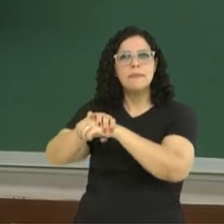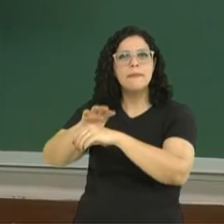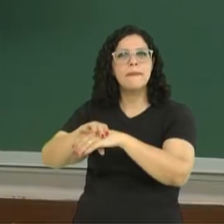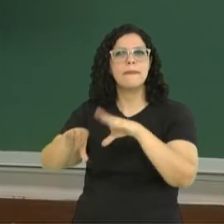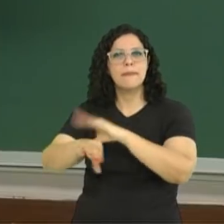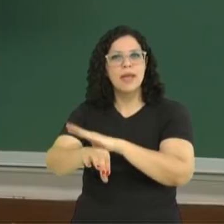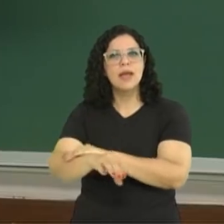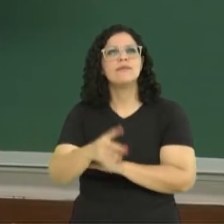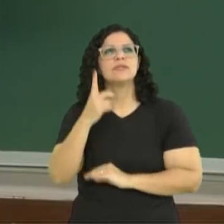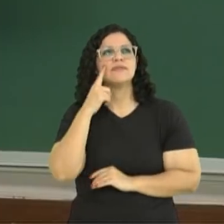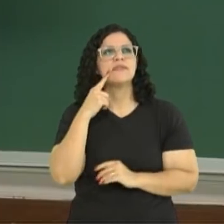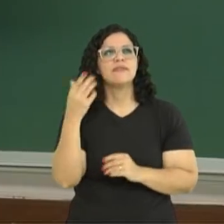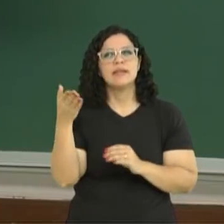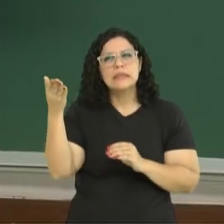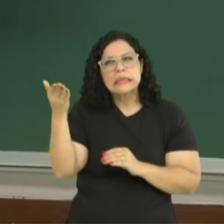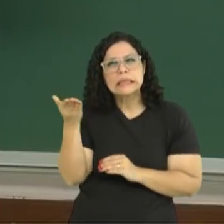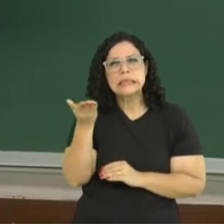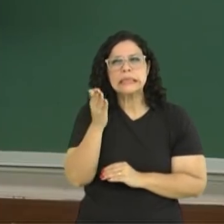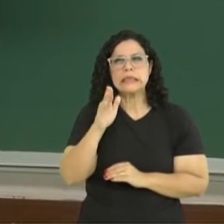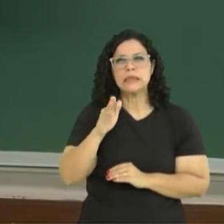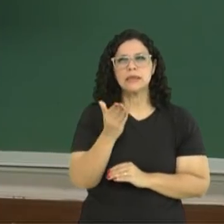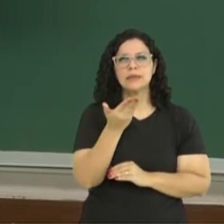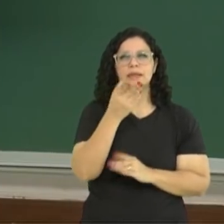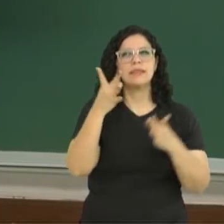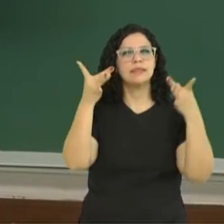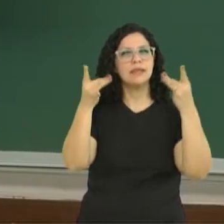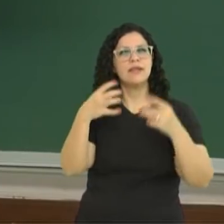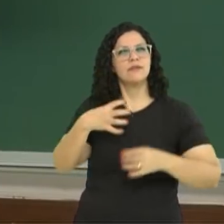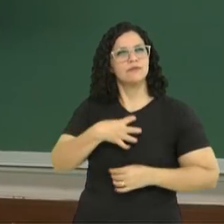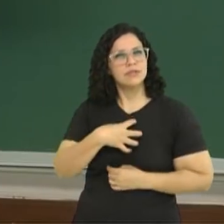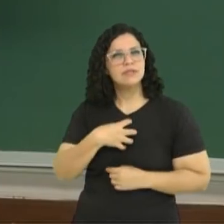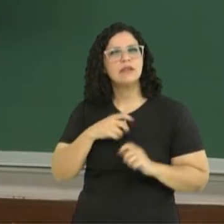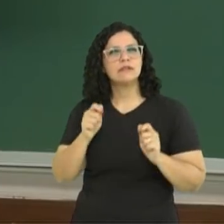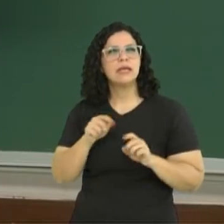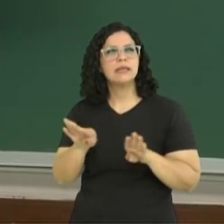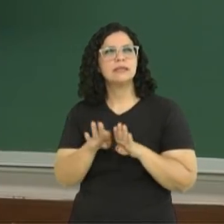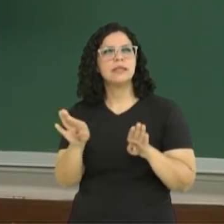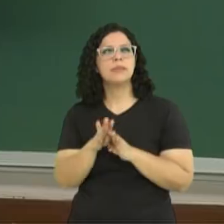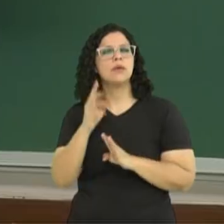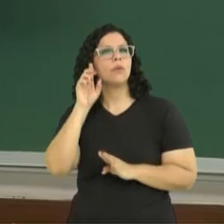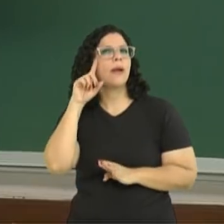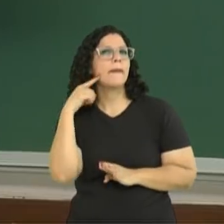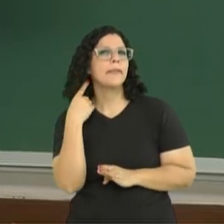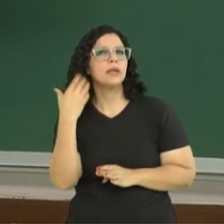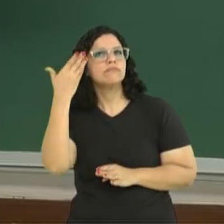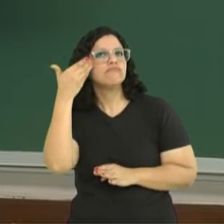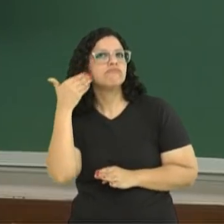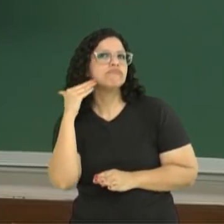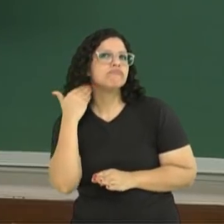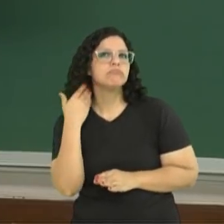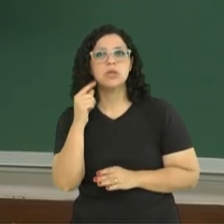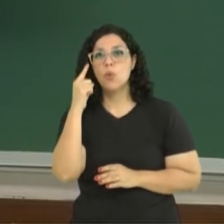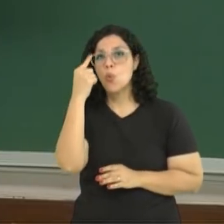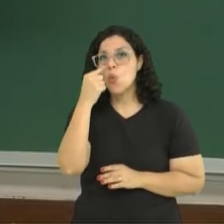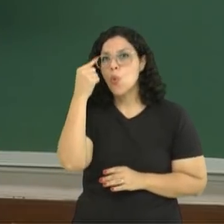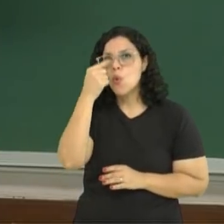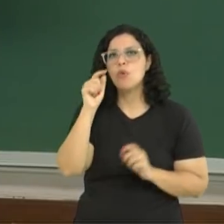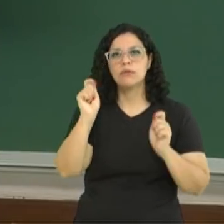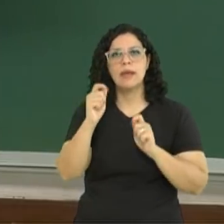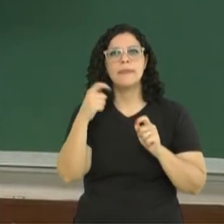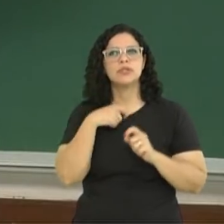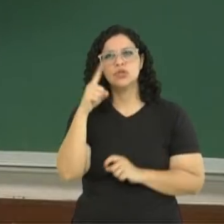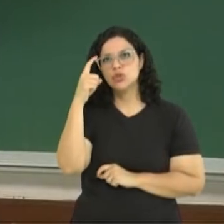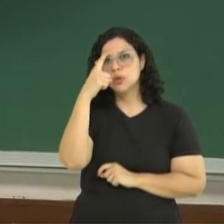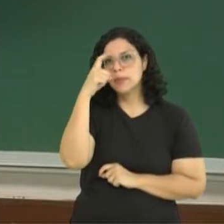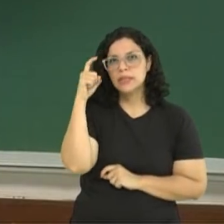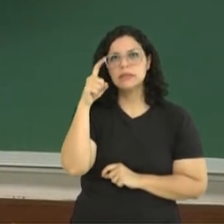Porque você consegue enfiar o dedo por baixo do chapéu, você consegue enfiar o dedo por baixo do cabelo, você consegue sentir os olhos, você consegue sentir a